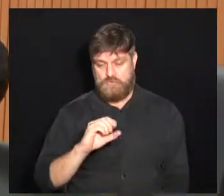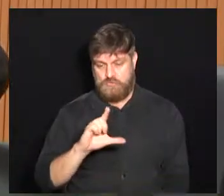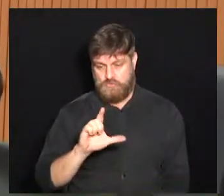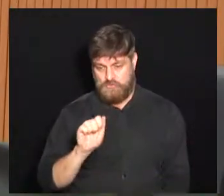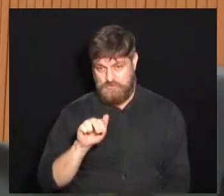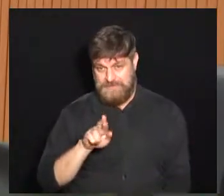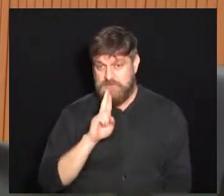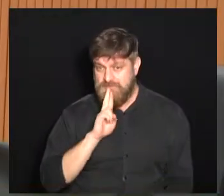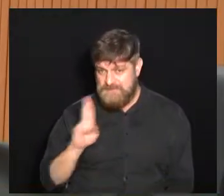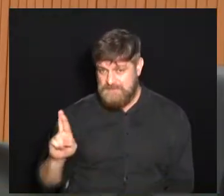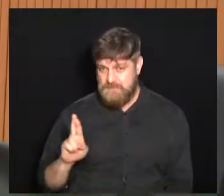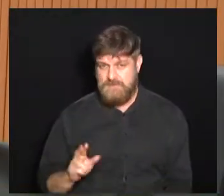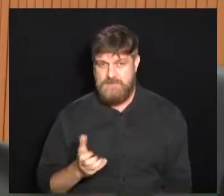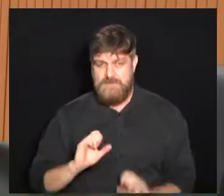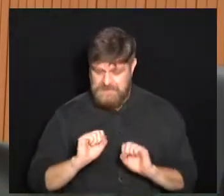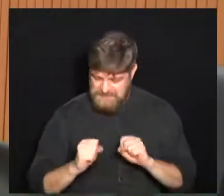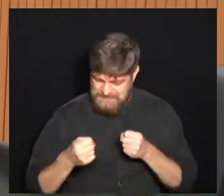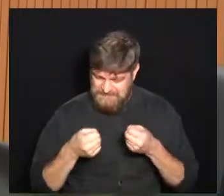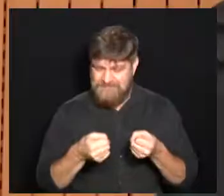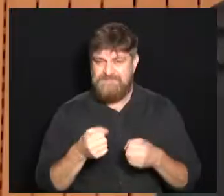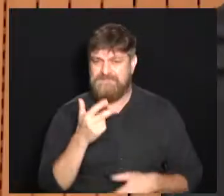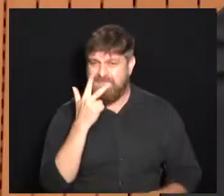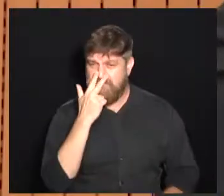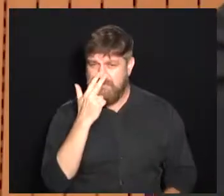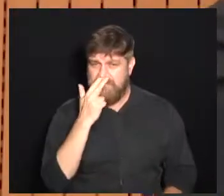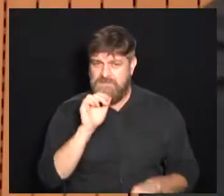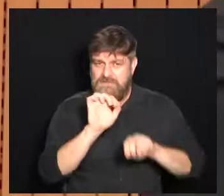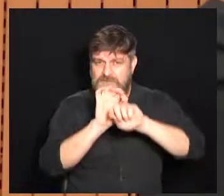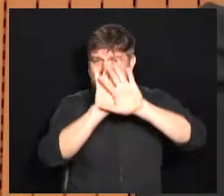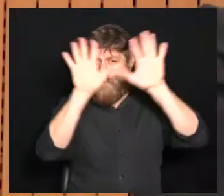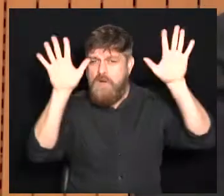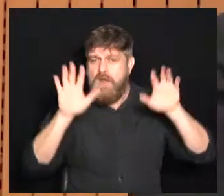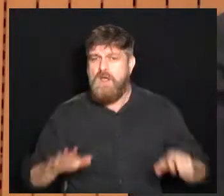reforçando uma questão que parece que fica evidente, né?